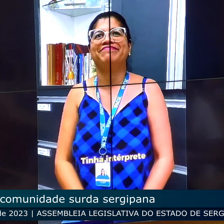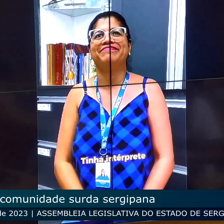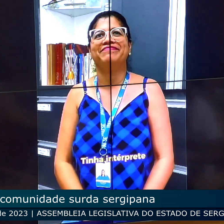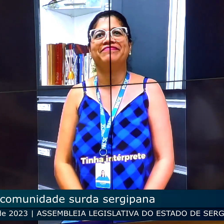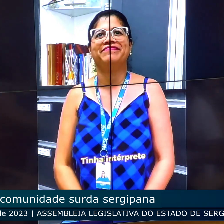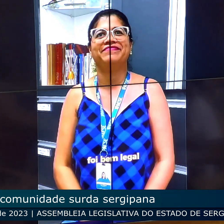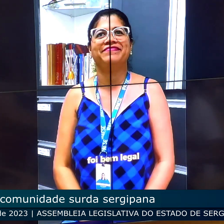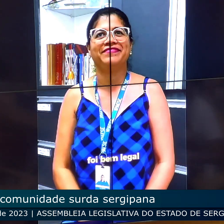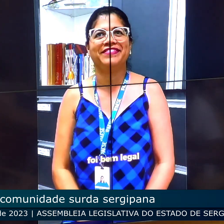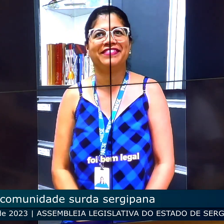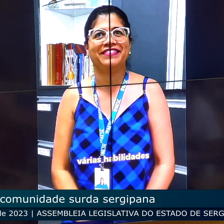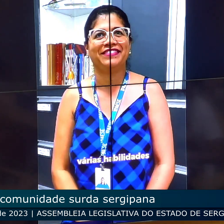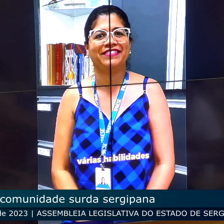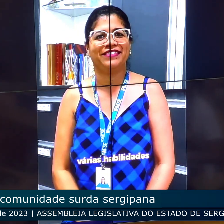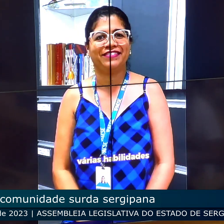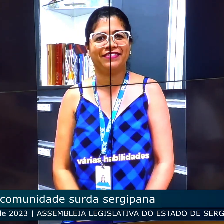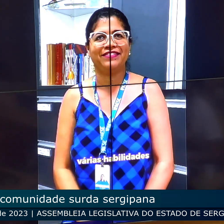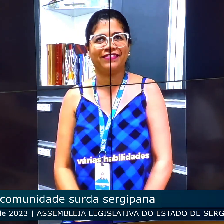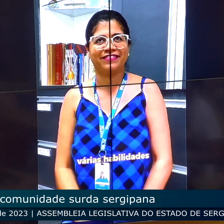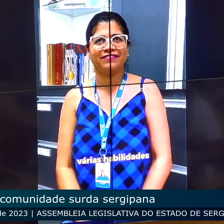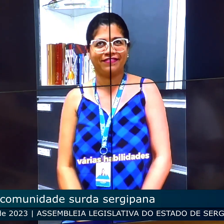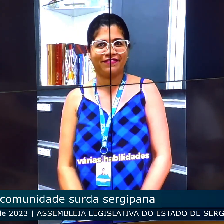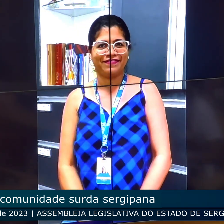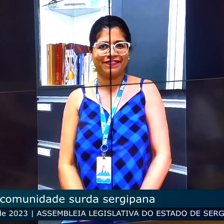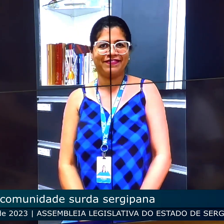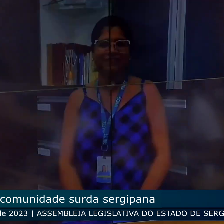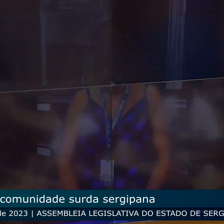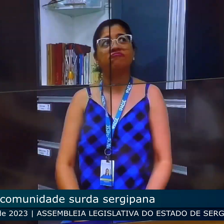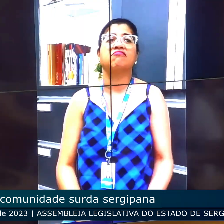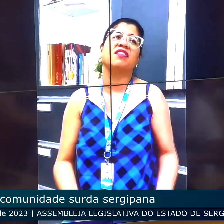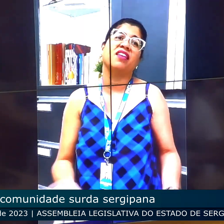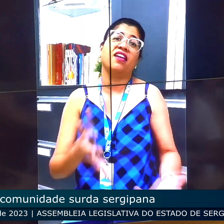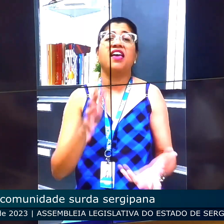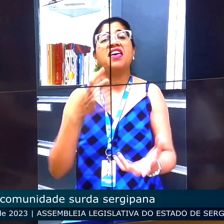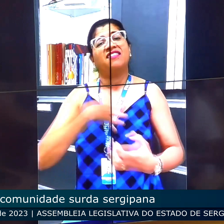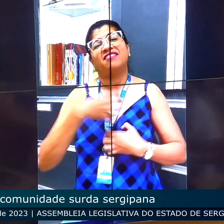Tinha intérprete, foi bem legal. Muitas, várias habilidades.